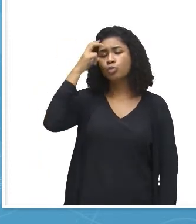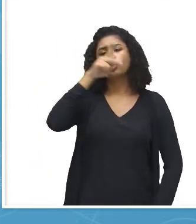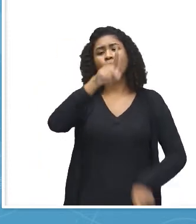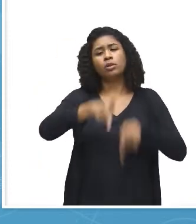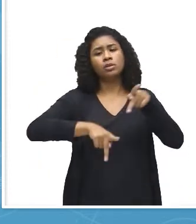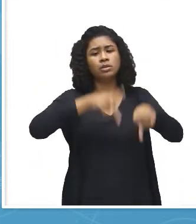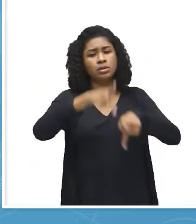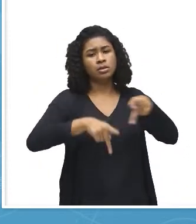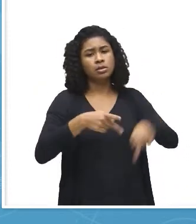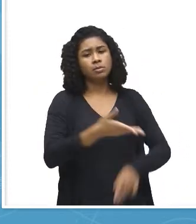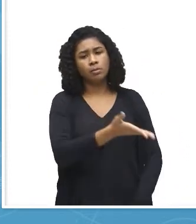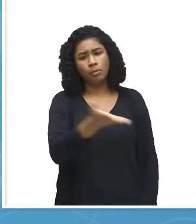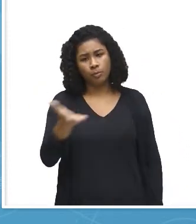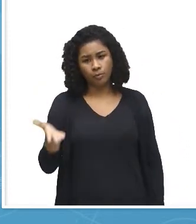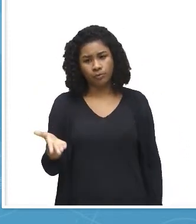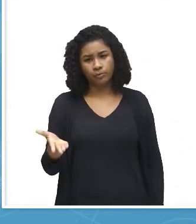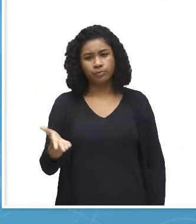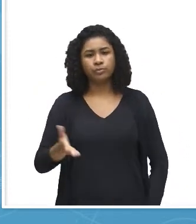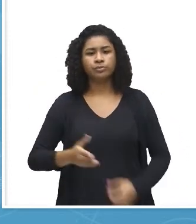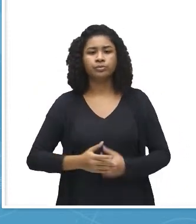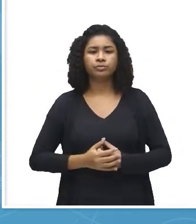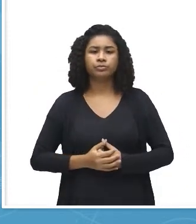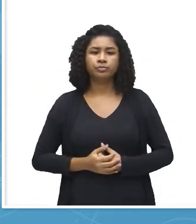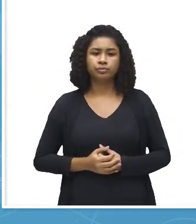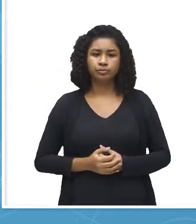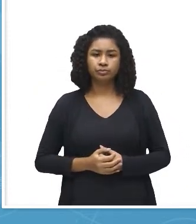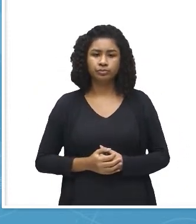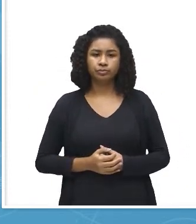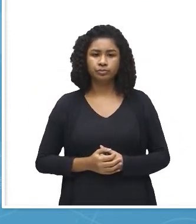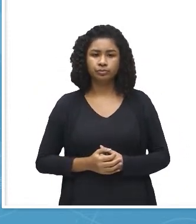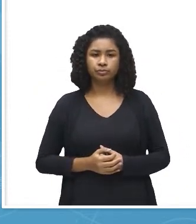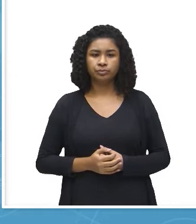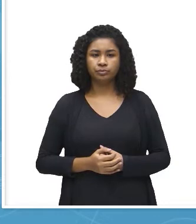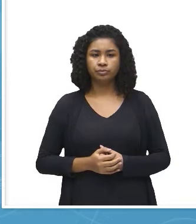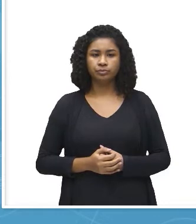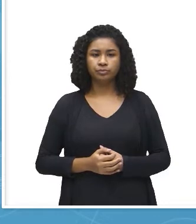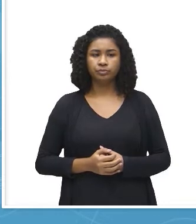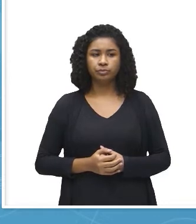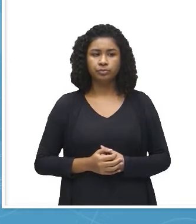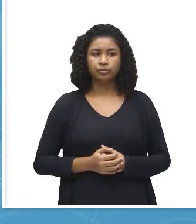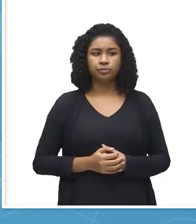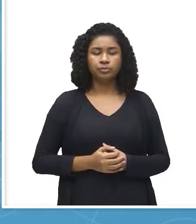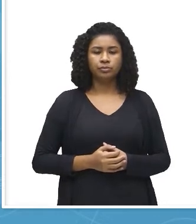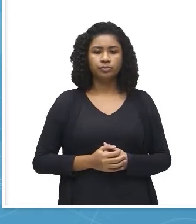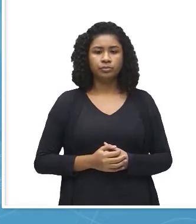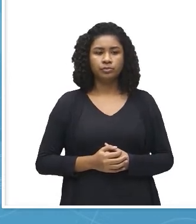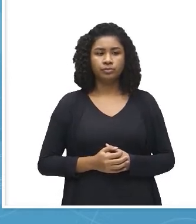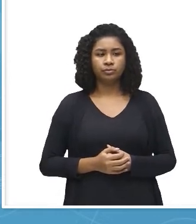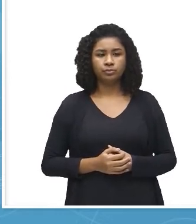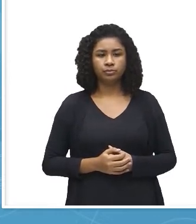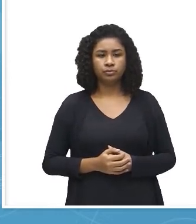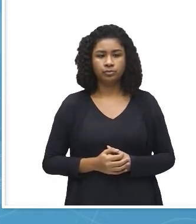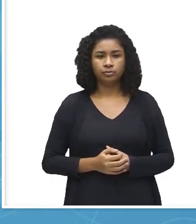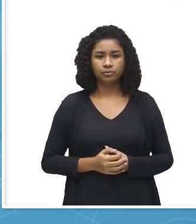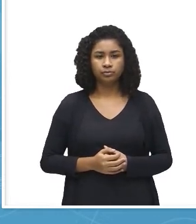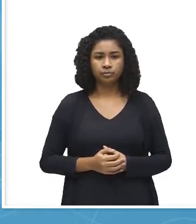relações étnicas e tampouco familiares dos povos africanos. Basicamente, a Conferência